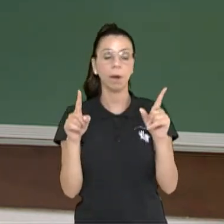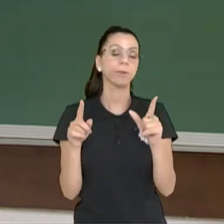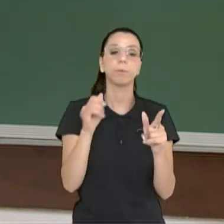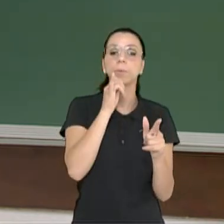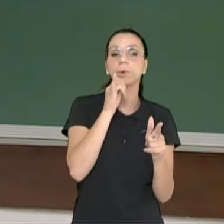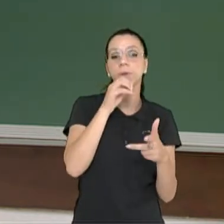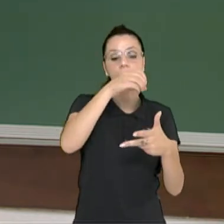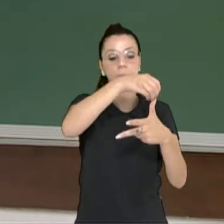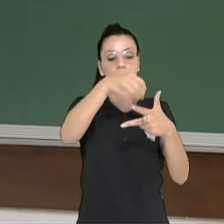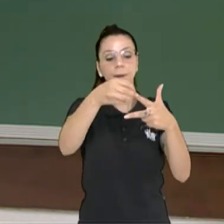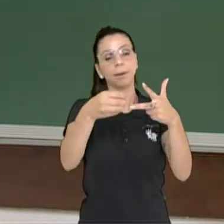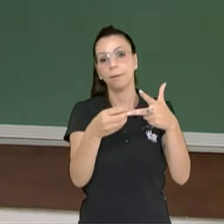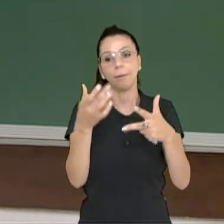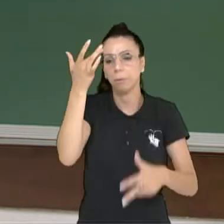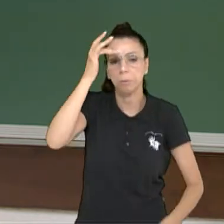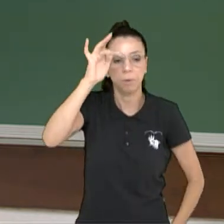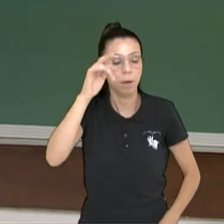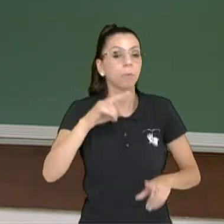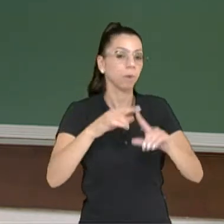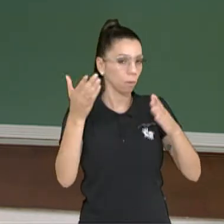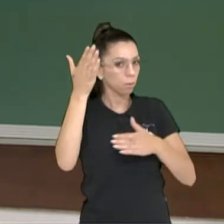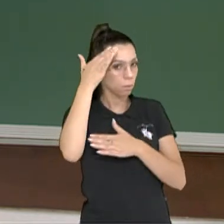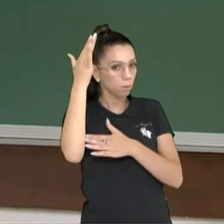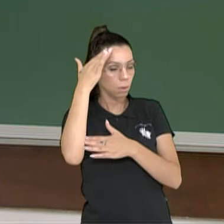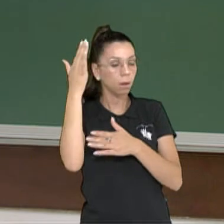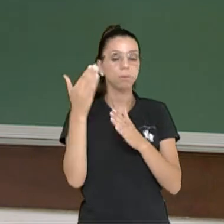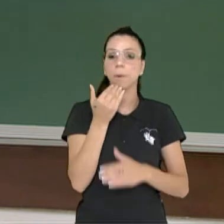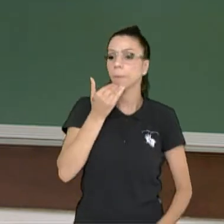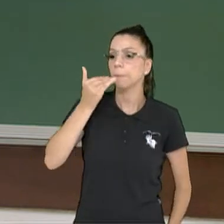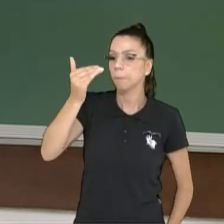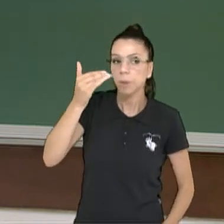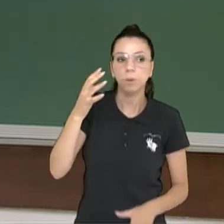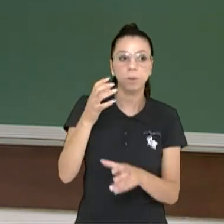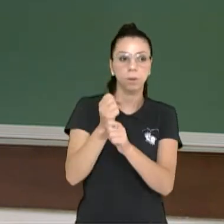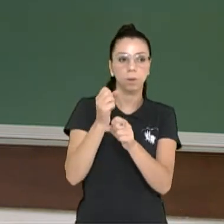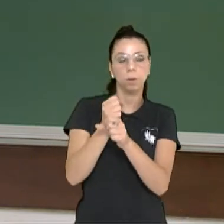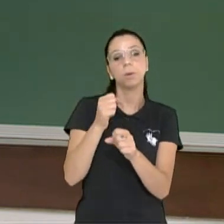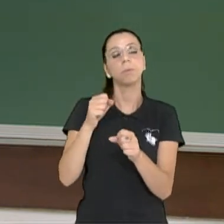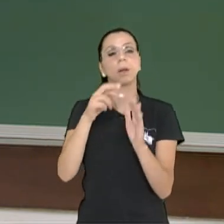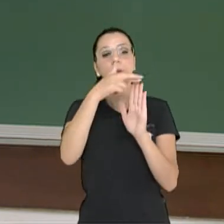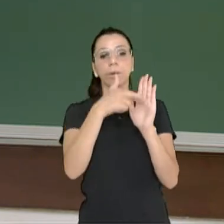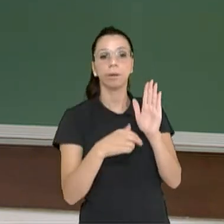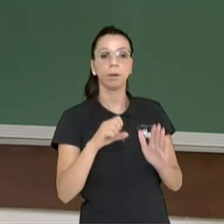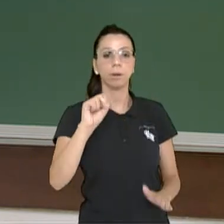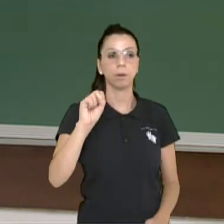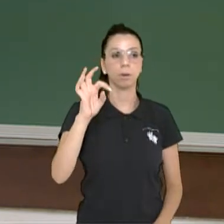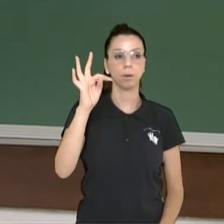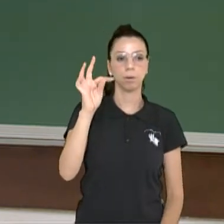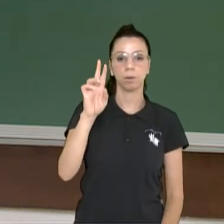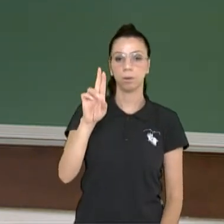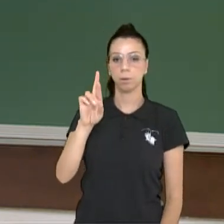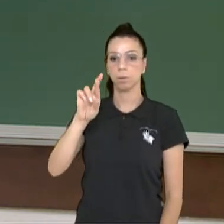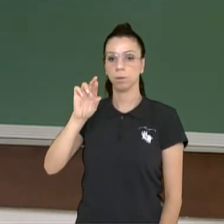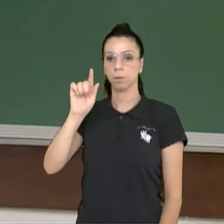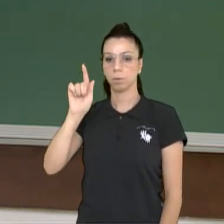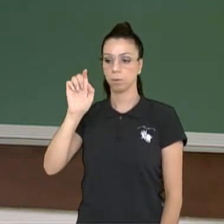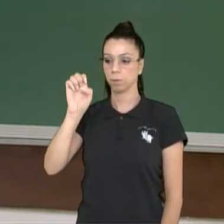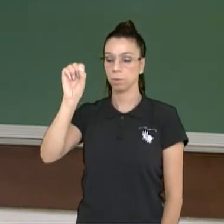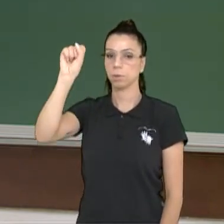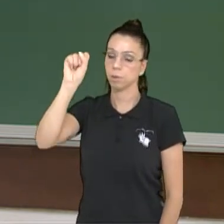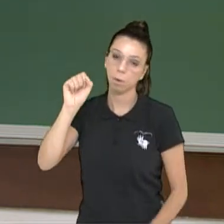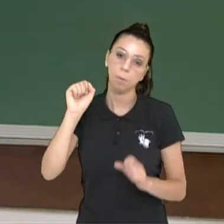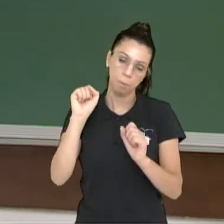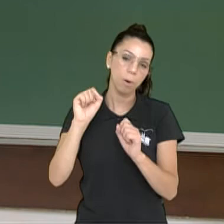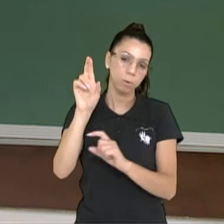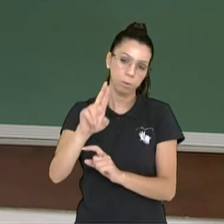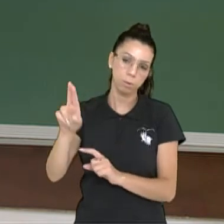na vida, nunca ouviu falar, então agora você sabe. Pediu para calcular por Sturge, você pode usar a regra da raiz sim, que não vai estar errado,